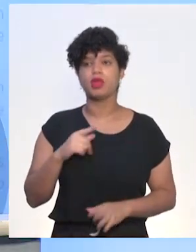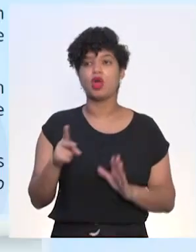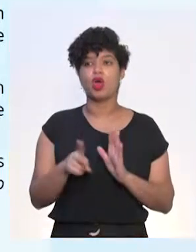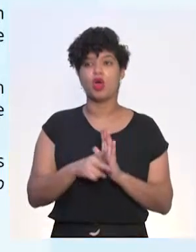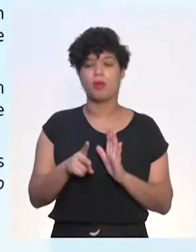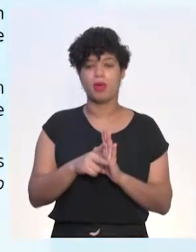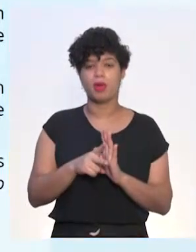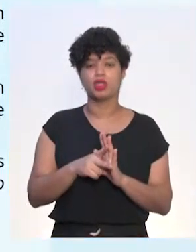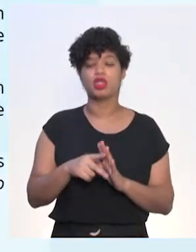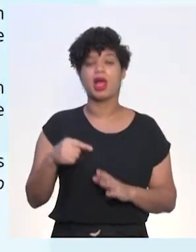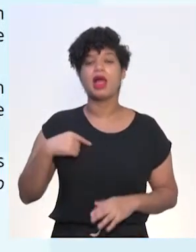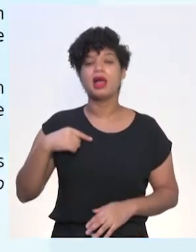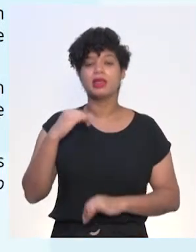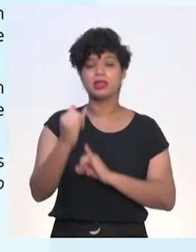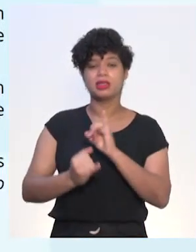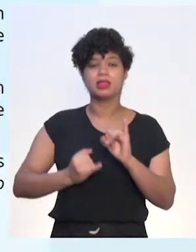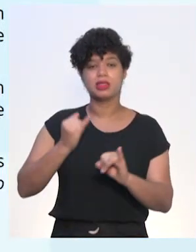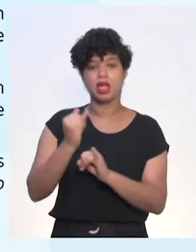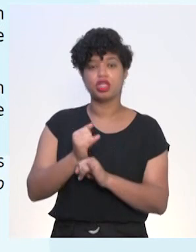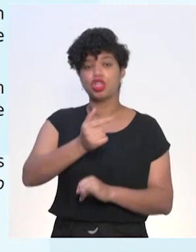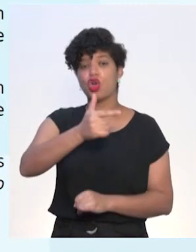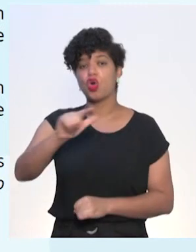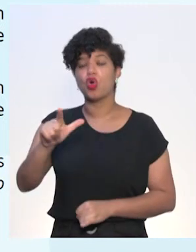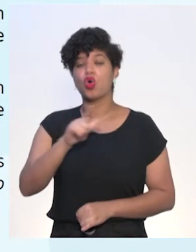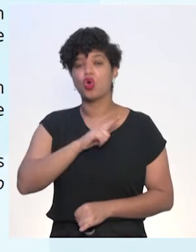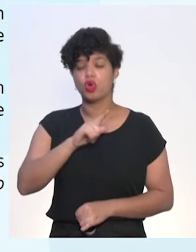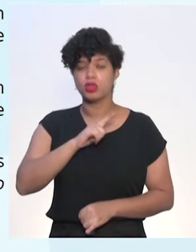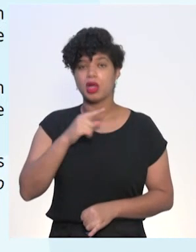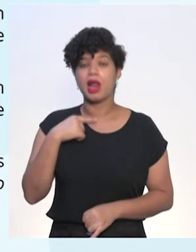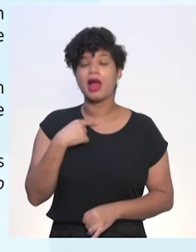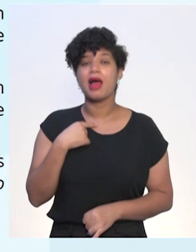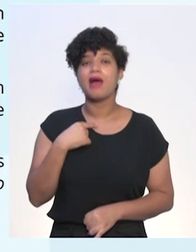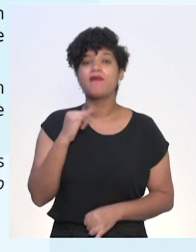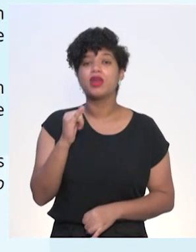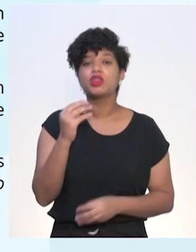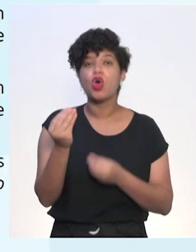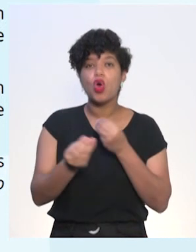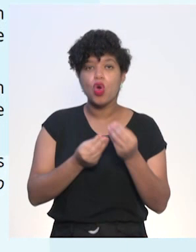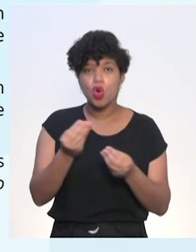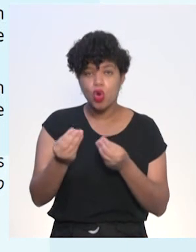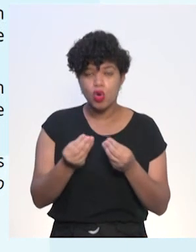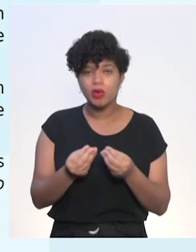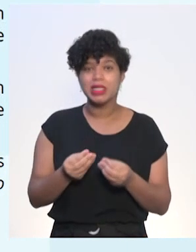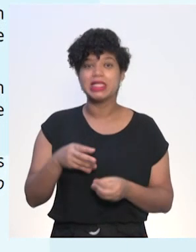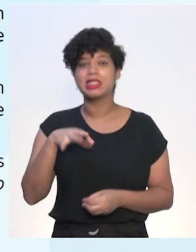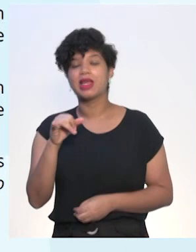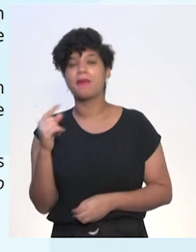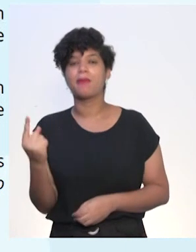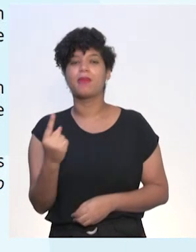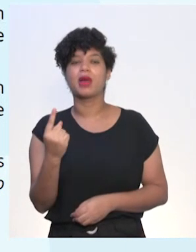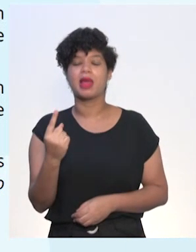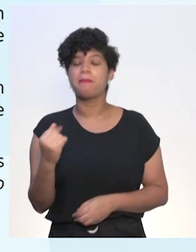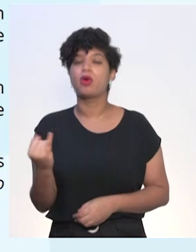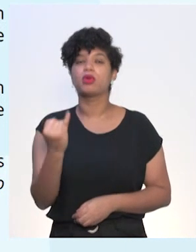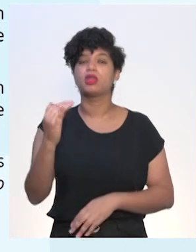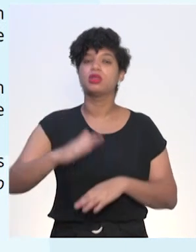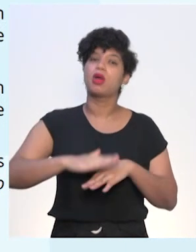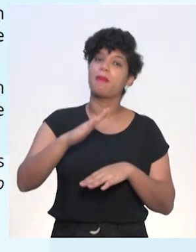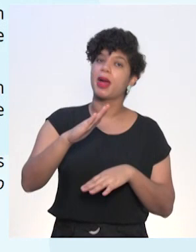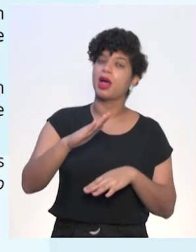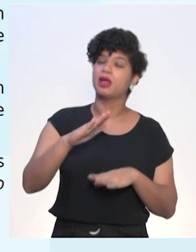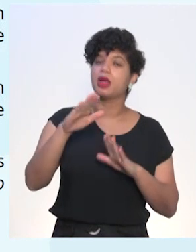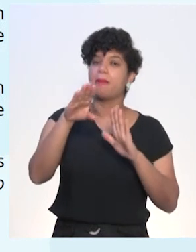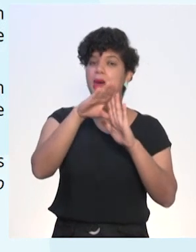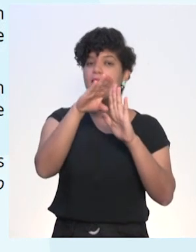portal jornalístico da internet ou em outras mídias as notícias aparecem de acordo com o grau de relevância das mais